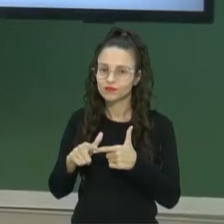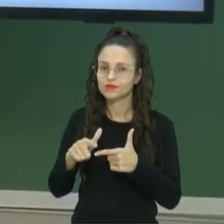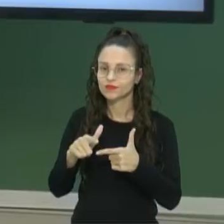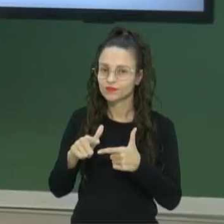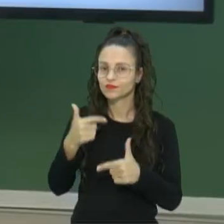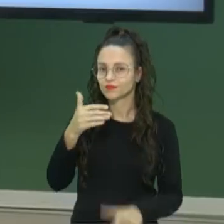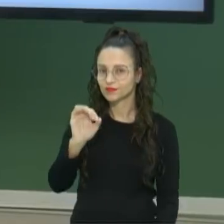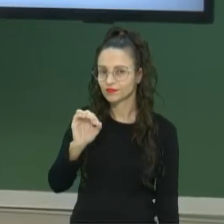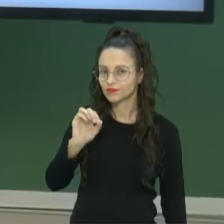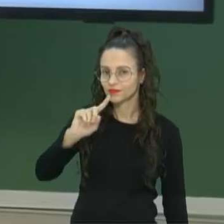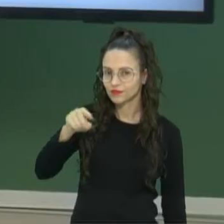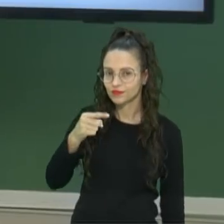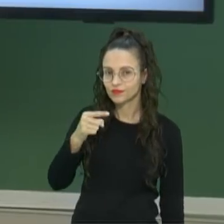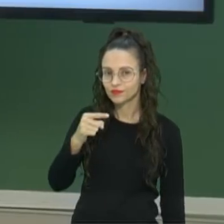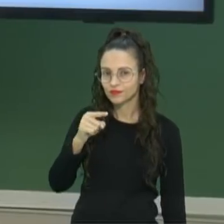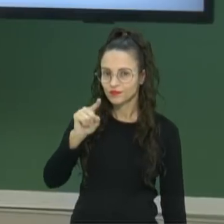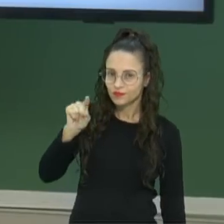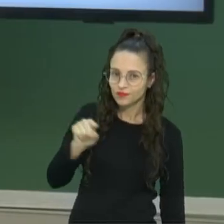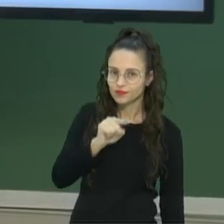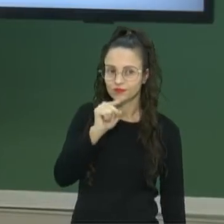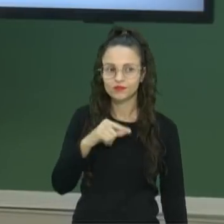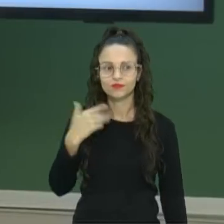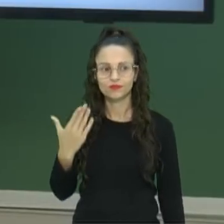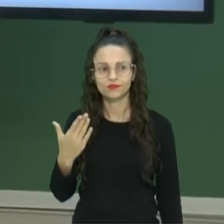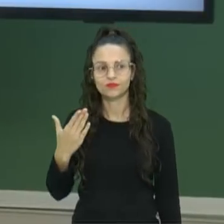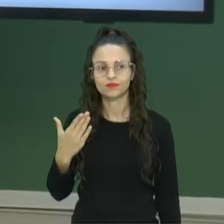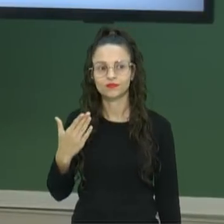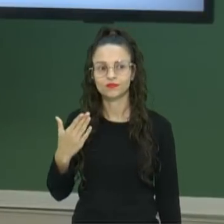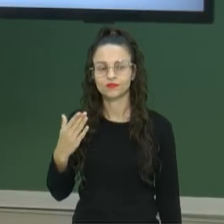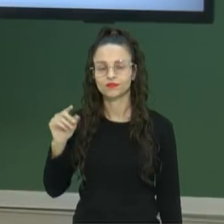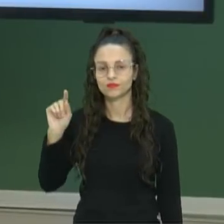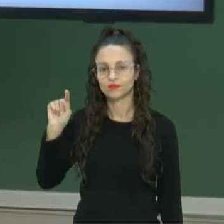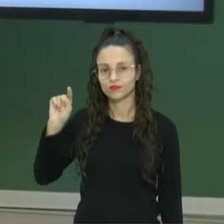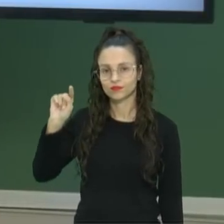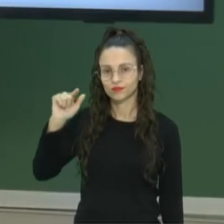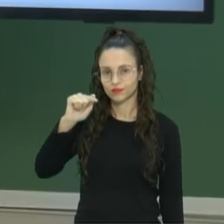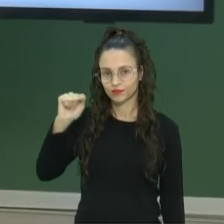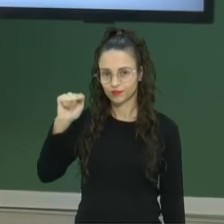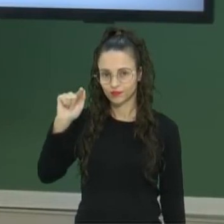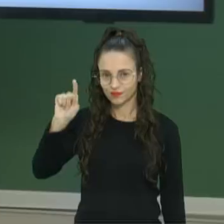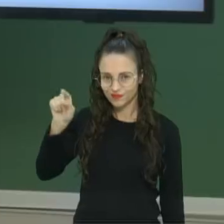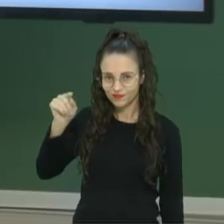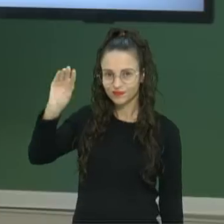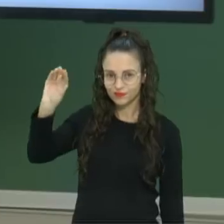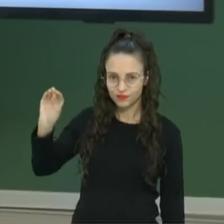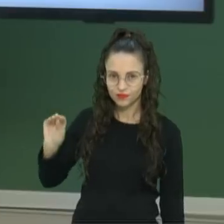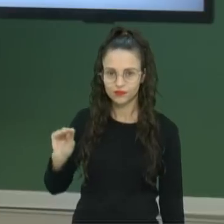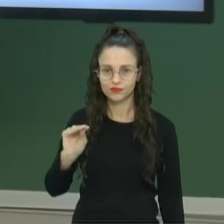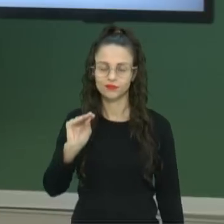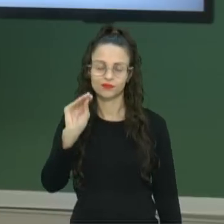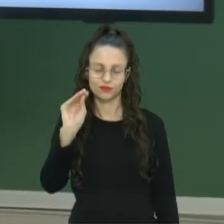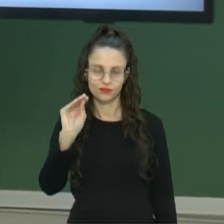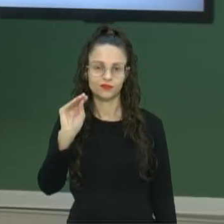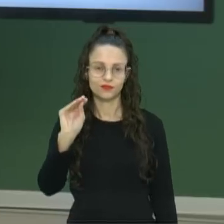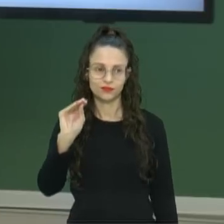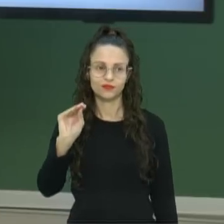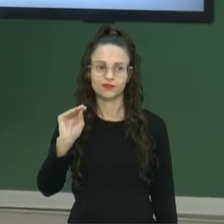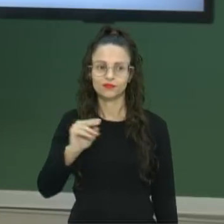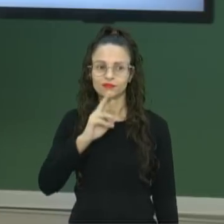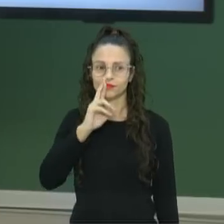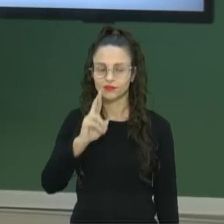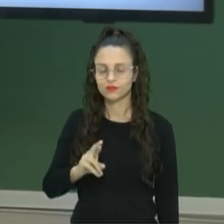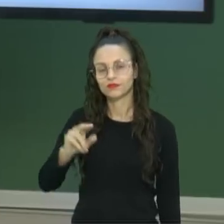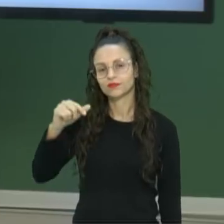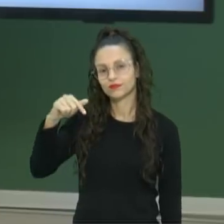com a vírgula uma casa para a esquerda. Então, eu tenho a vírgula aqui, ó, entre o 7 e o 8. Caminho uma casa para a esquerda, vai